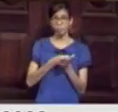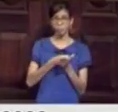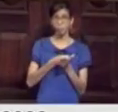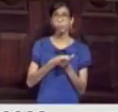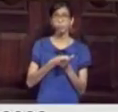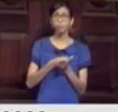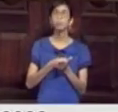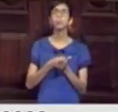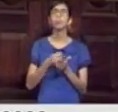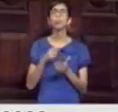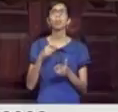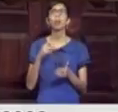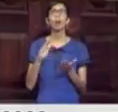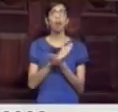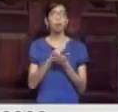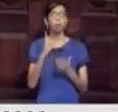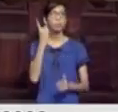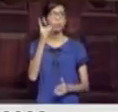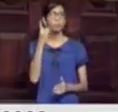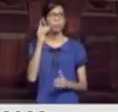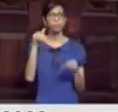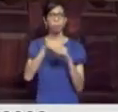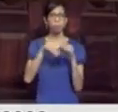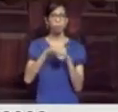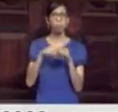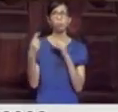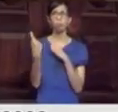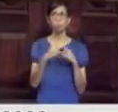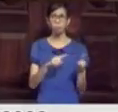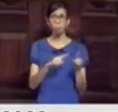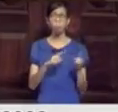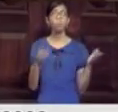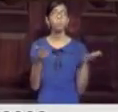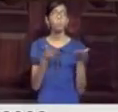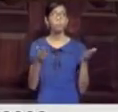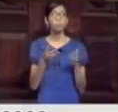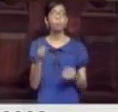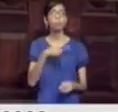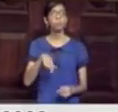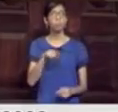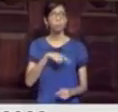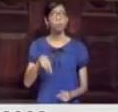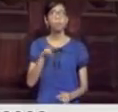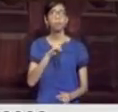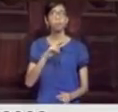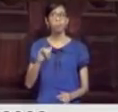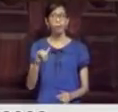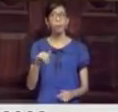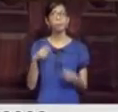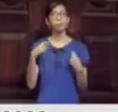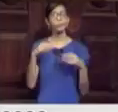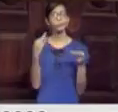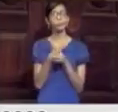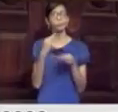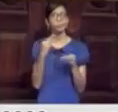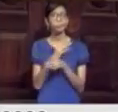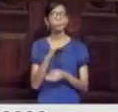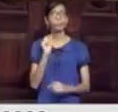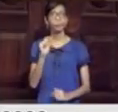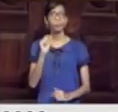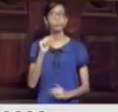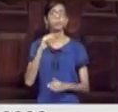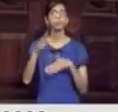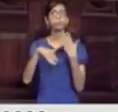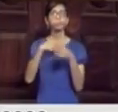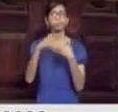número de deputados que votaram contra e agora nós teremos, enfim, que suportar essa questão, o que agravará